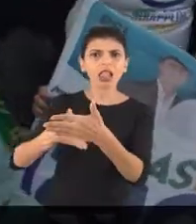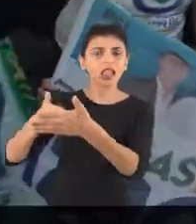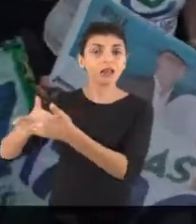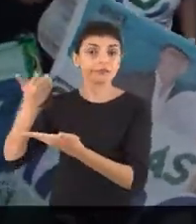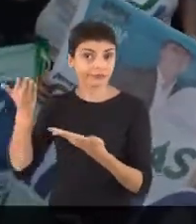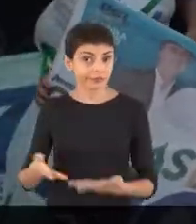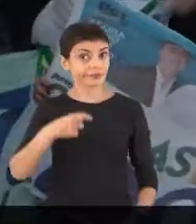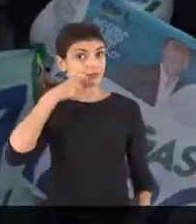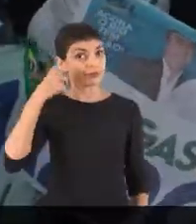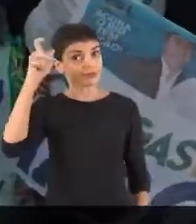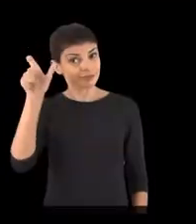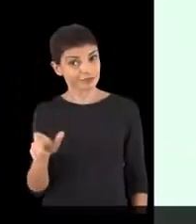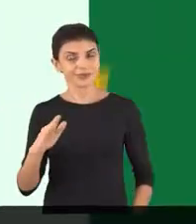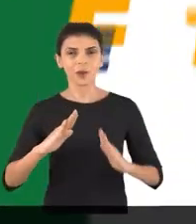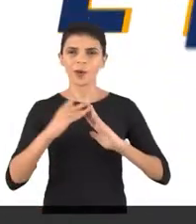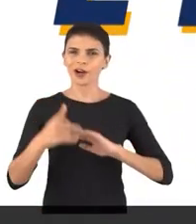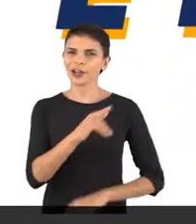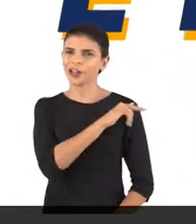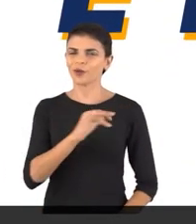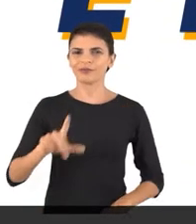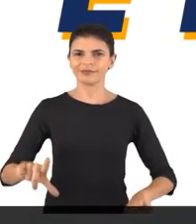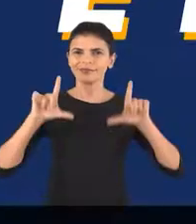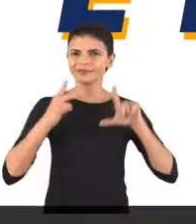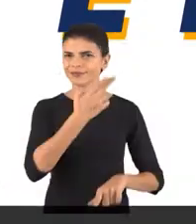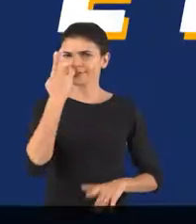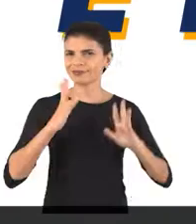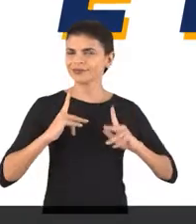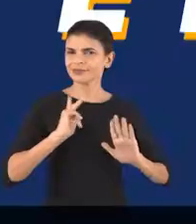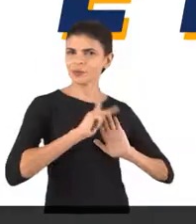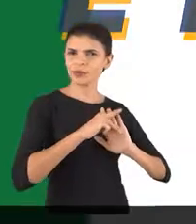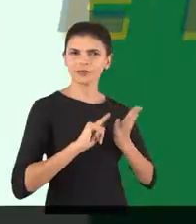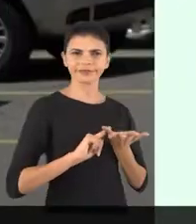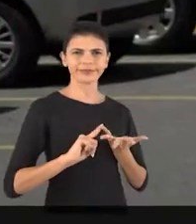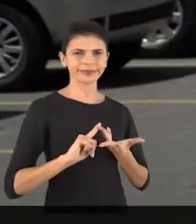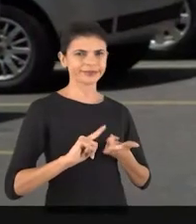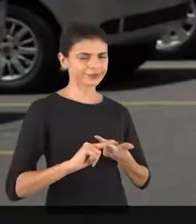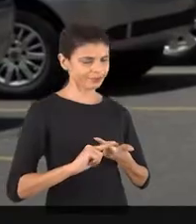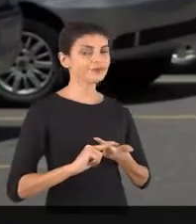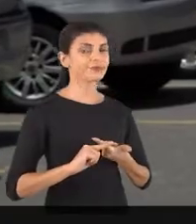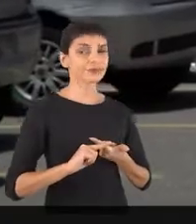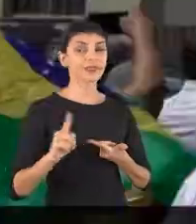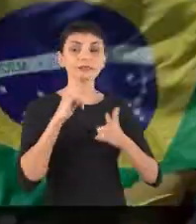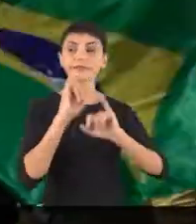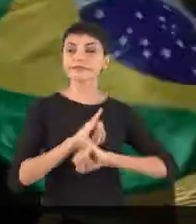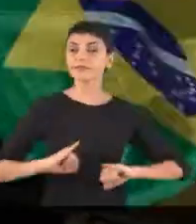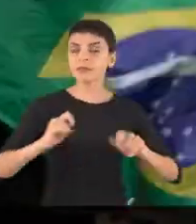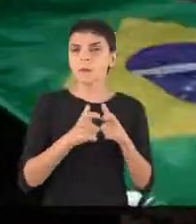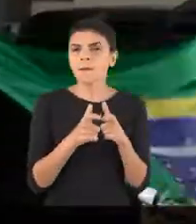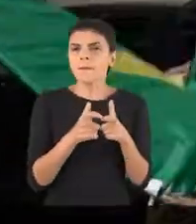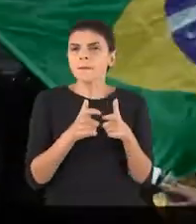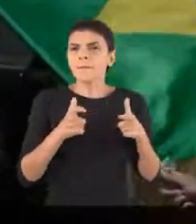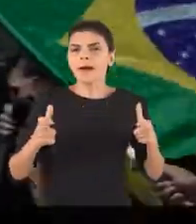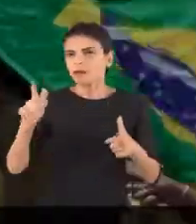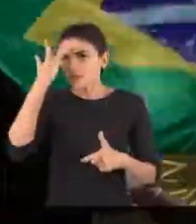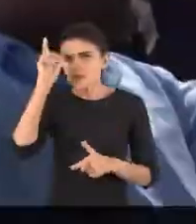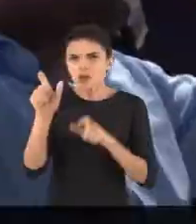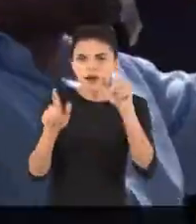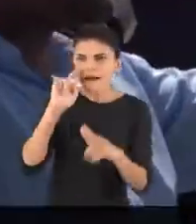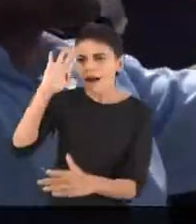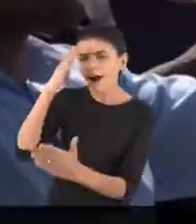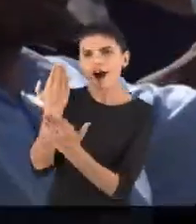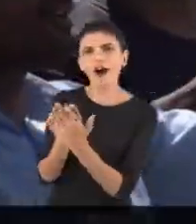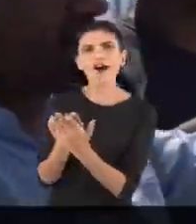Luiz Lima, carioca raiz, ficha limpa, tem projetos. Por isso, sua campanha cresce e conquista a confiança